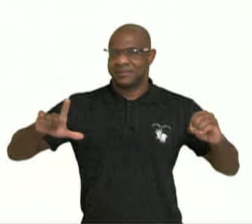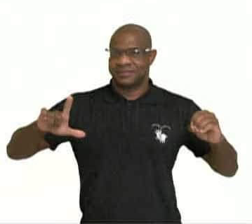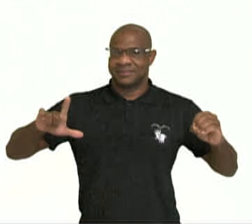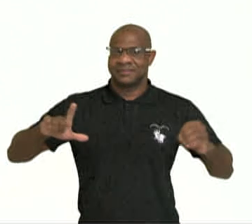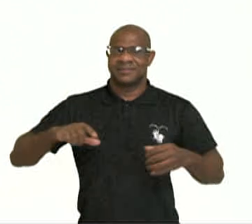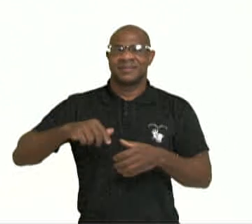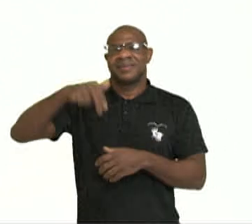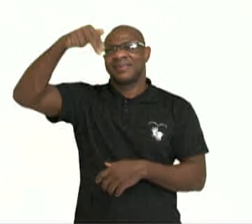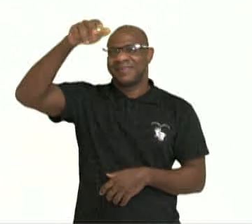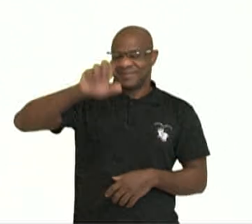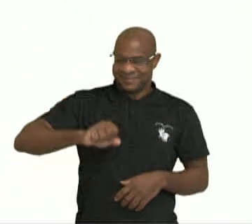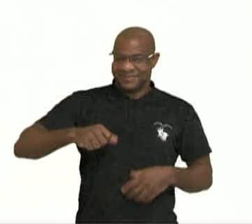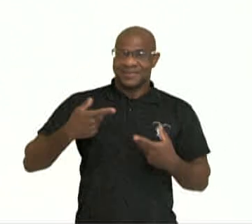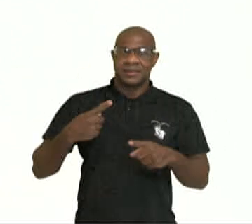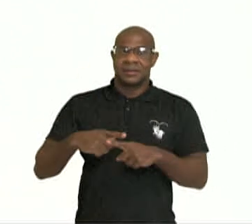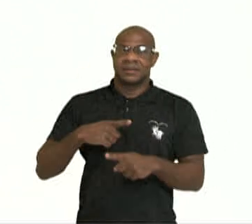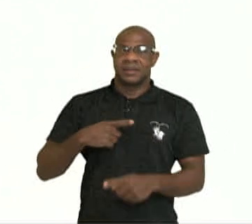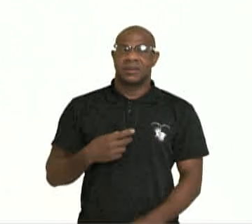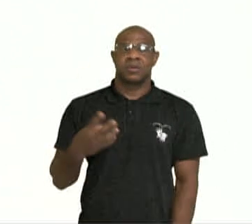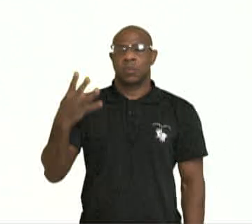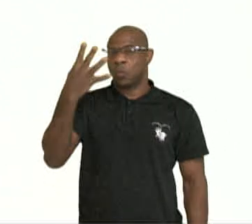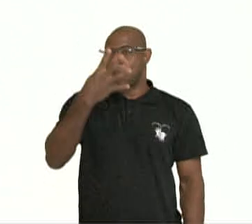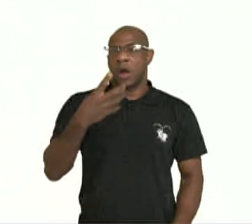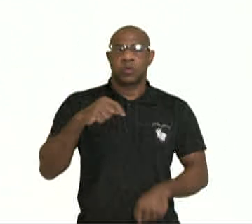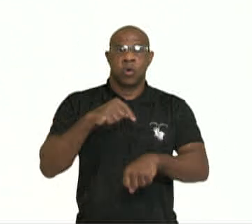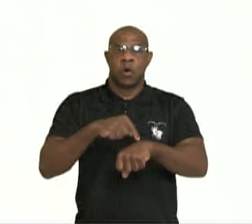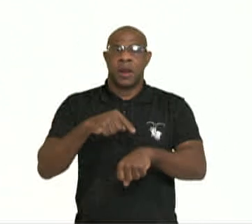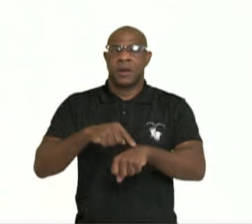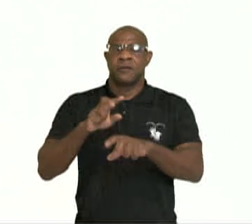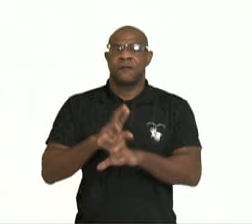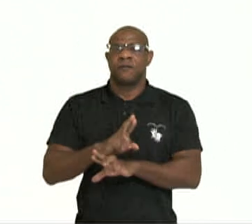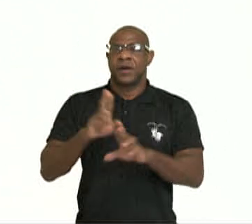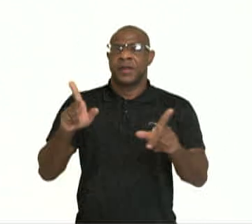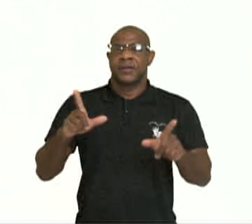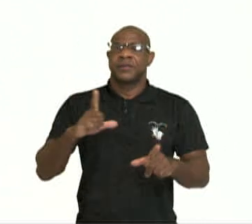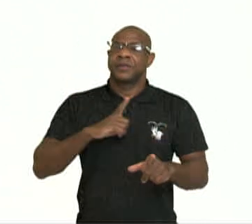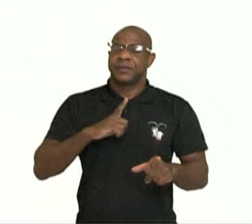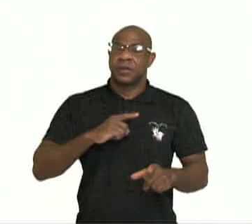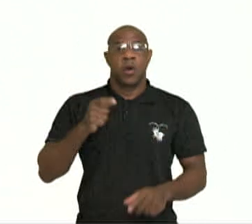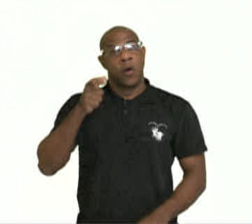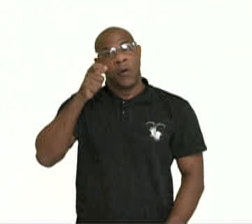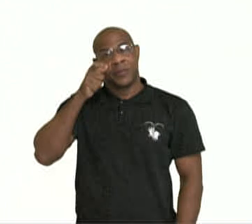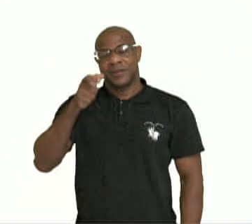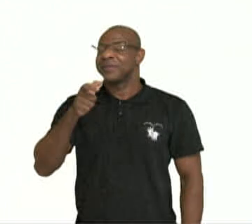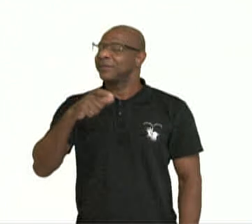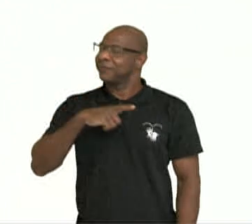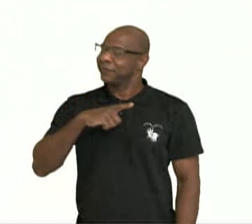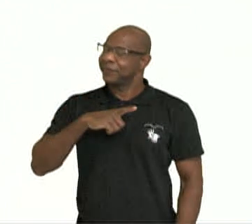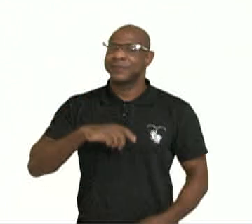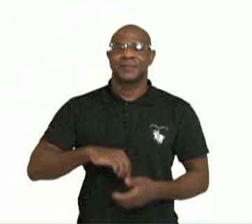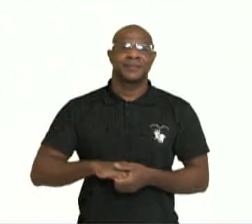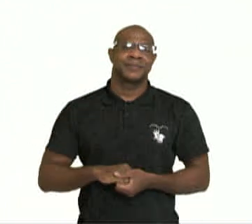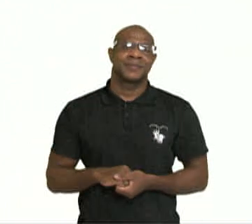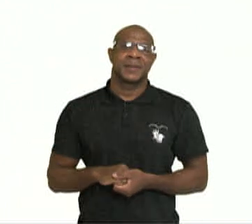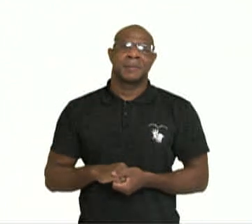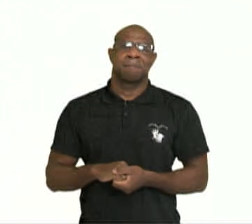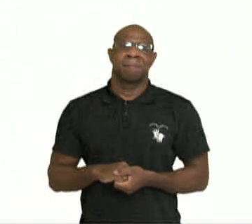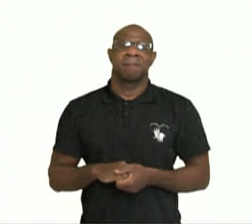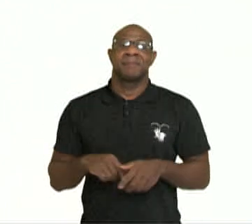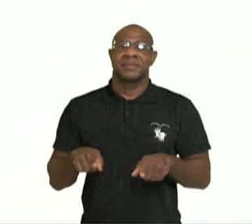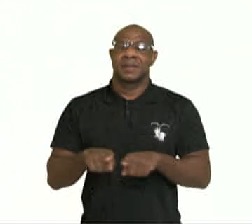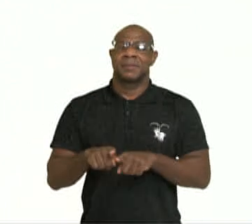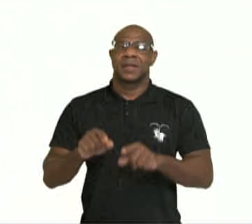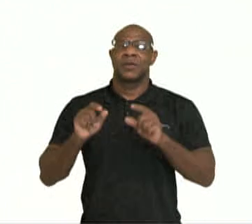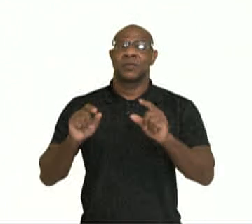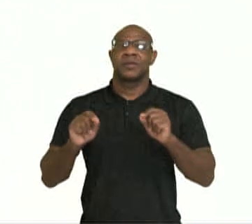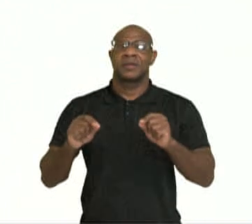têm, né, esses 4 fusos horários aí. Olha que interessante, tá? O mapinha, inclusive, ele está